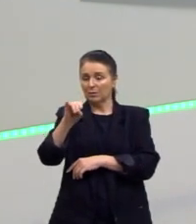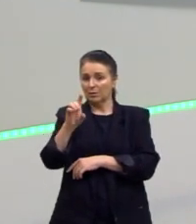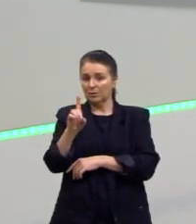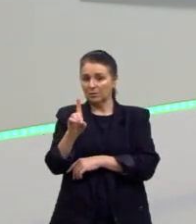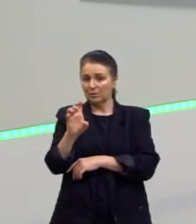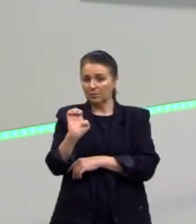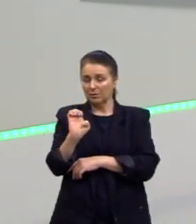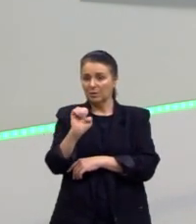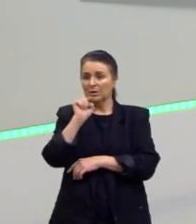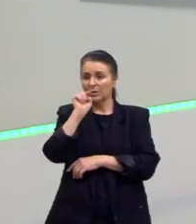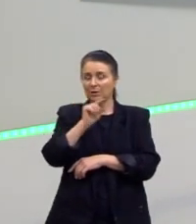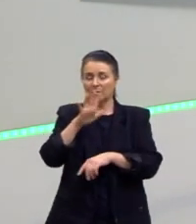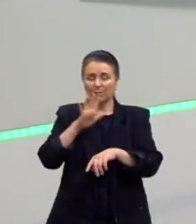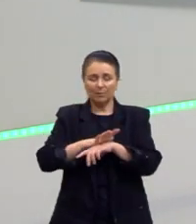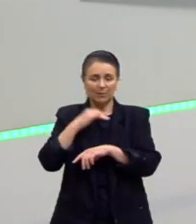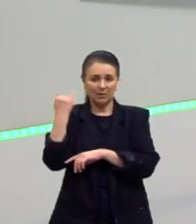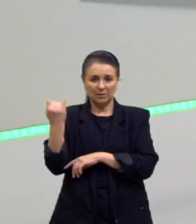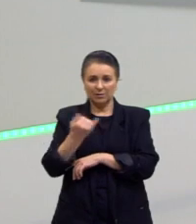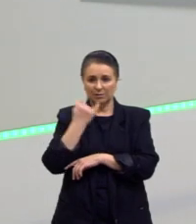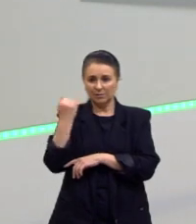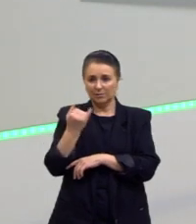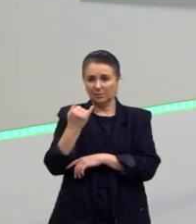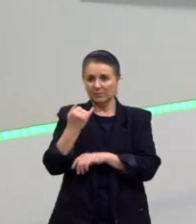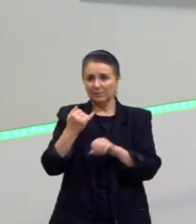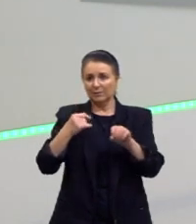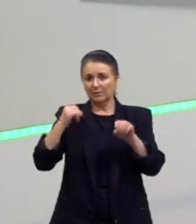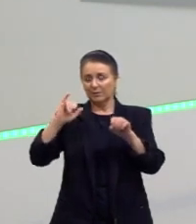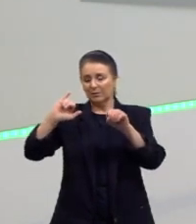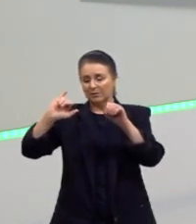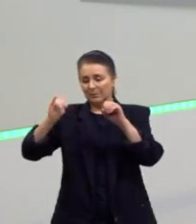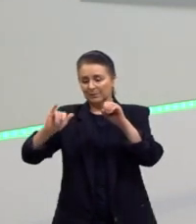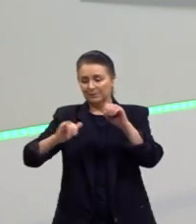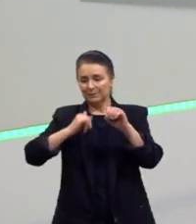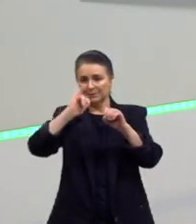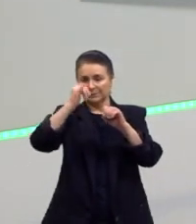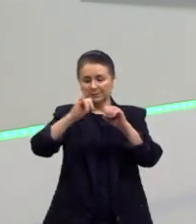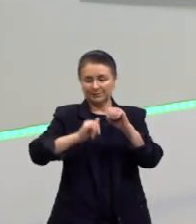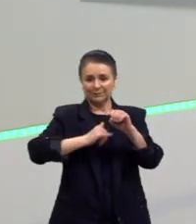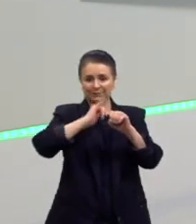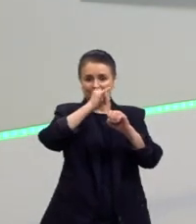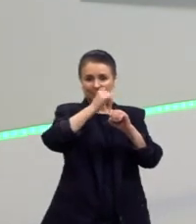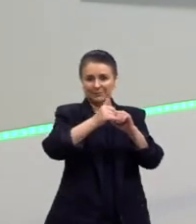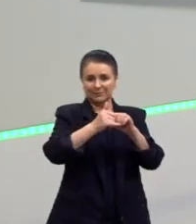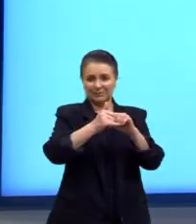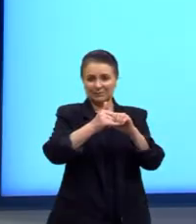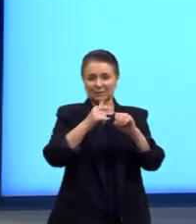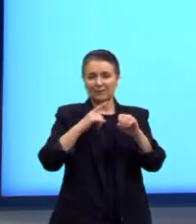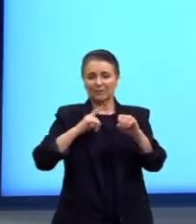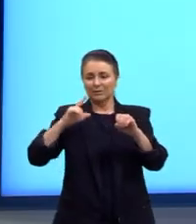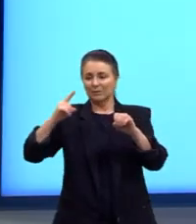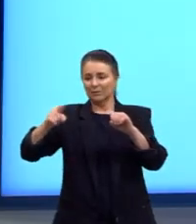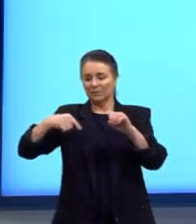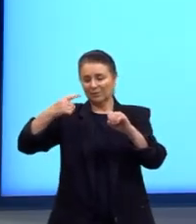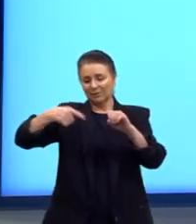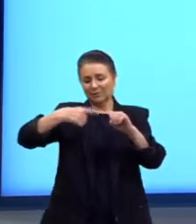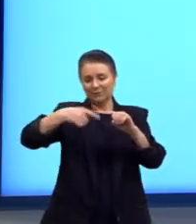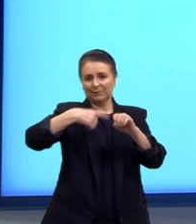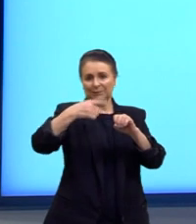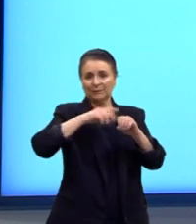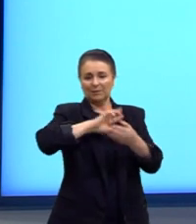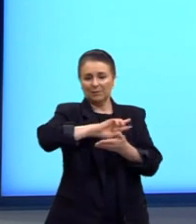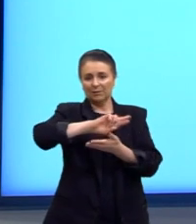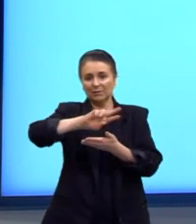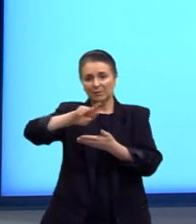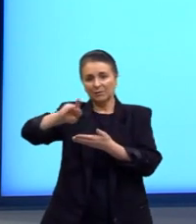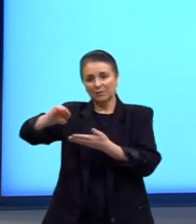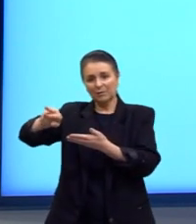que é o mais importante, né? Porque uma espira só gera um campo magnético muito fraquinho. Já quando eu tenho, então, várias